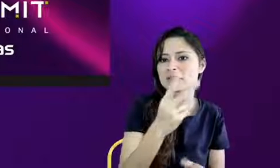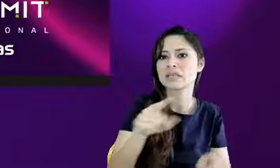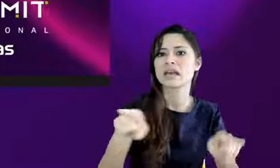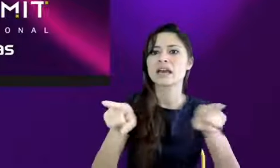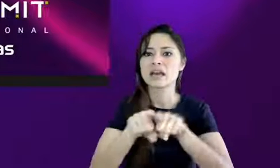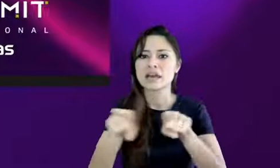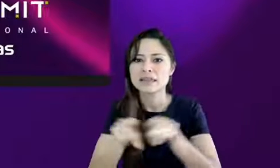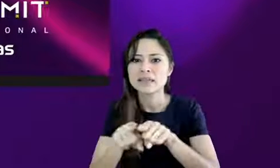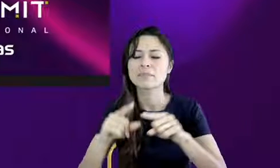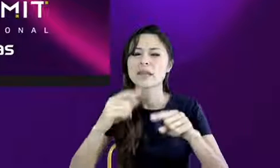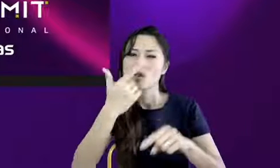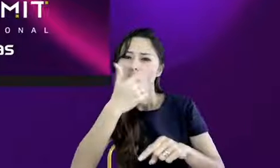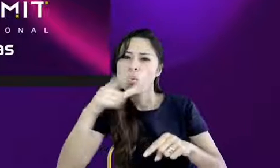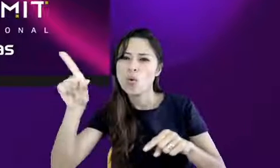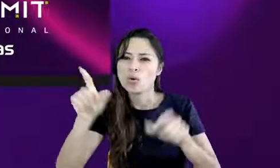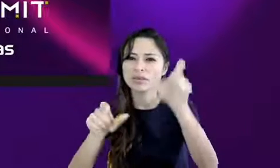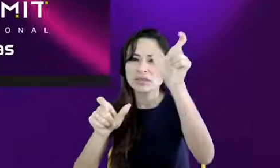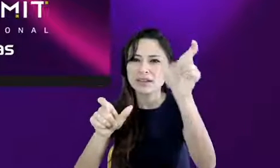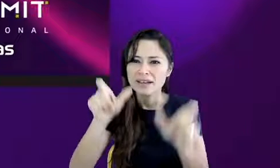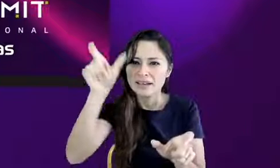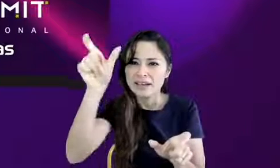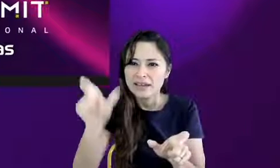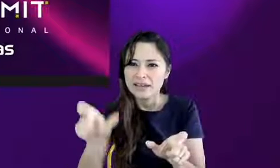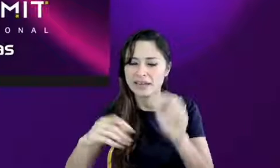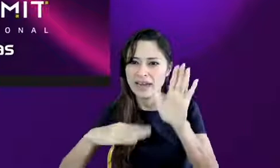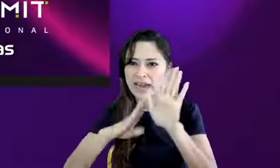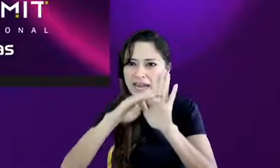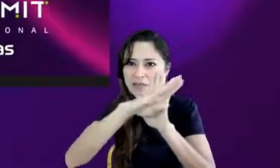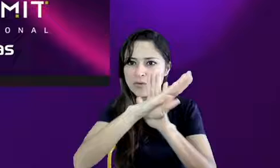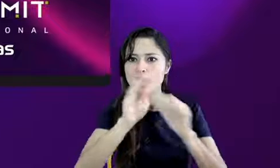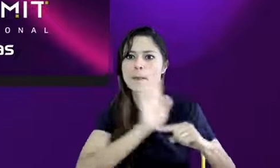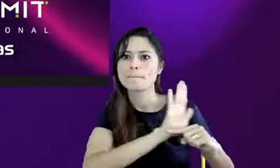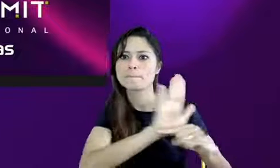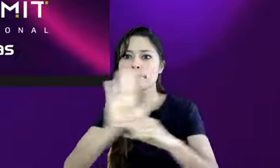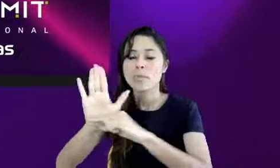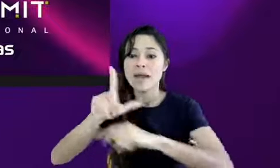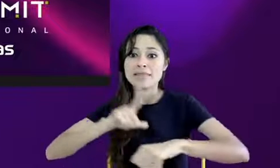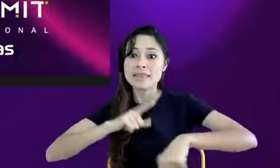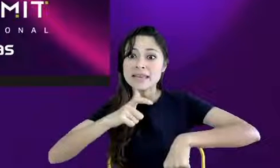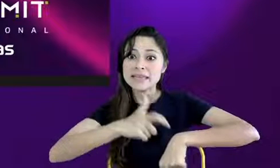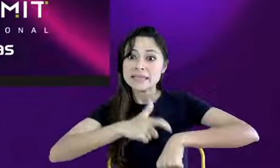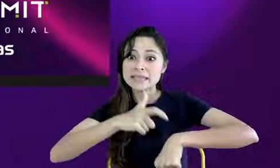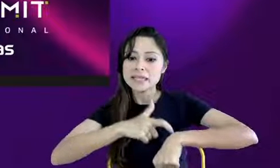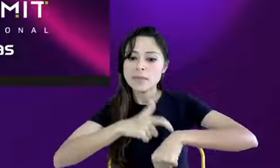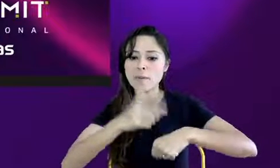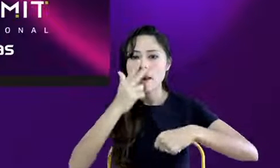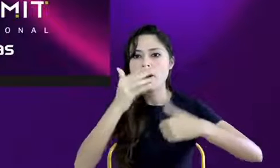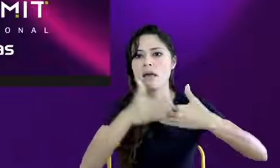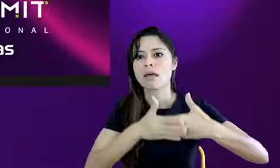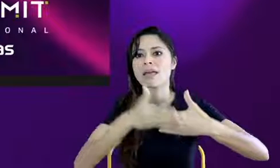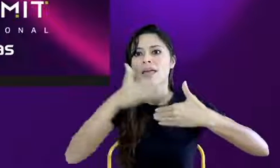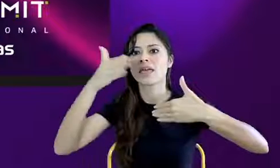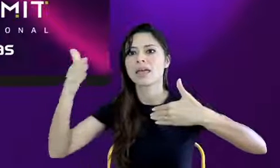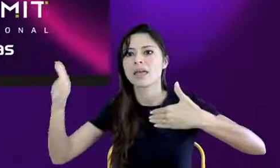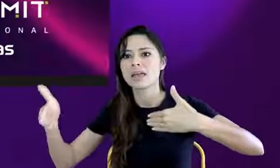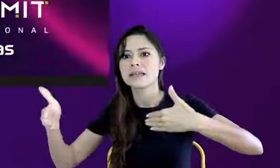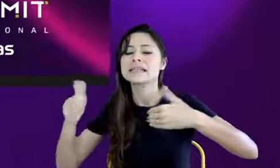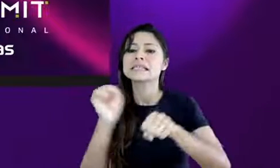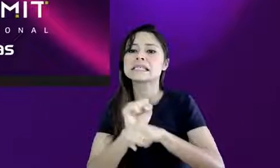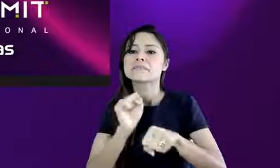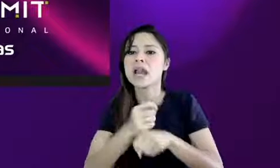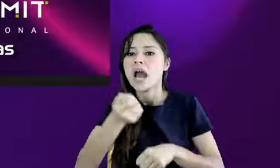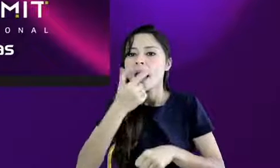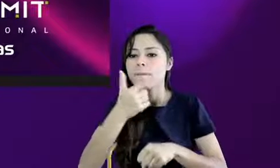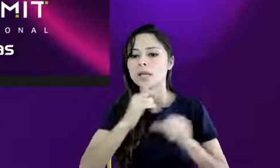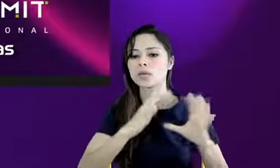esteroides, mostrando que, uma vez que você tenha um tempo suficientemente longo para aguardar o efeito do vedolizumab, esses